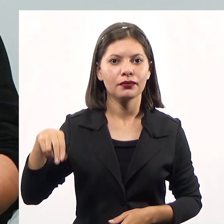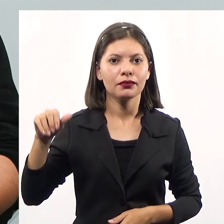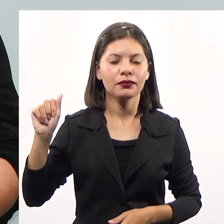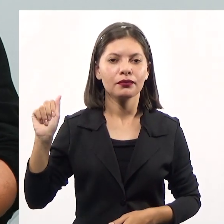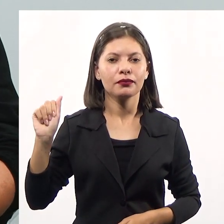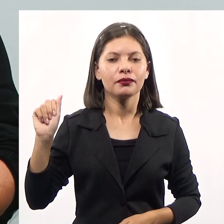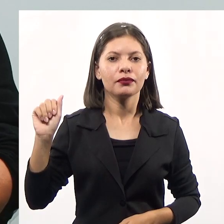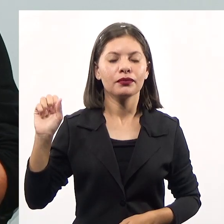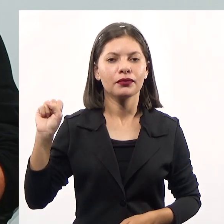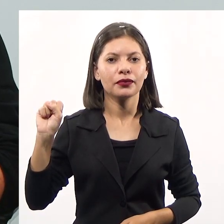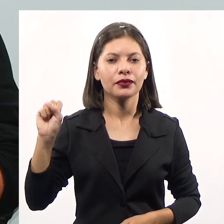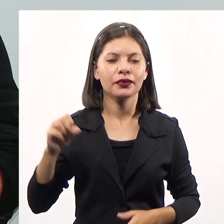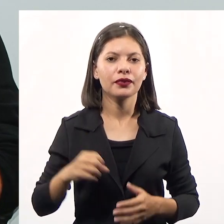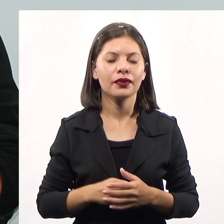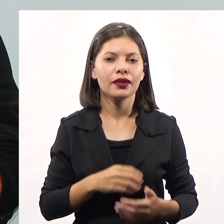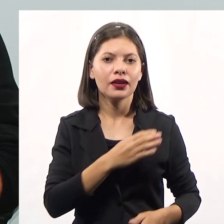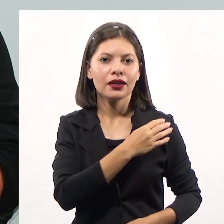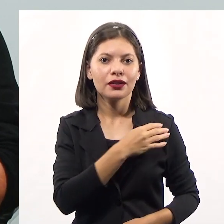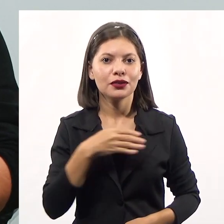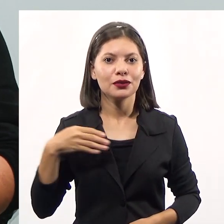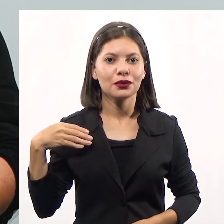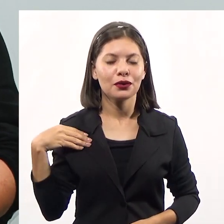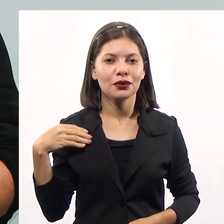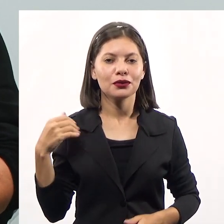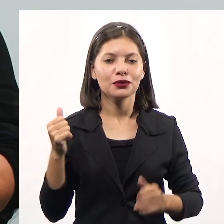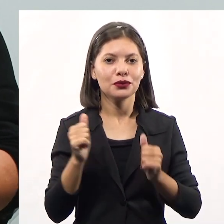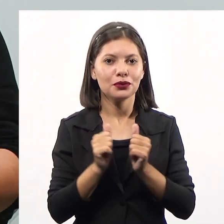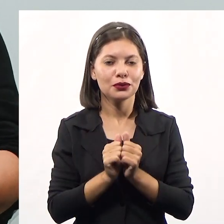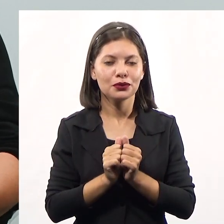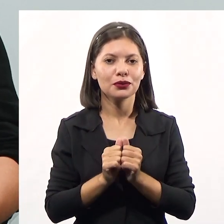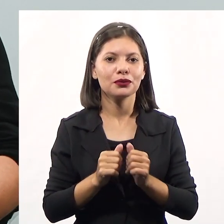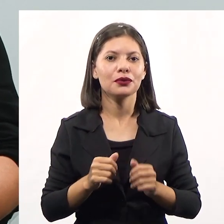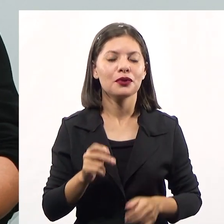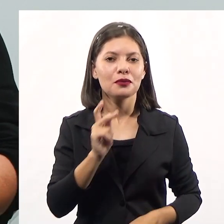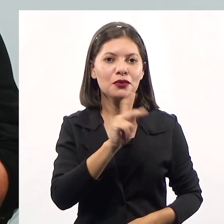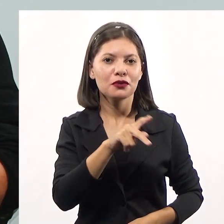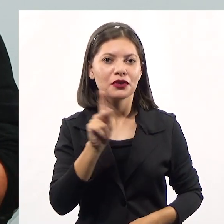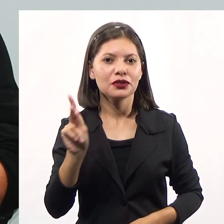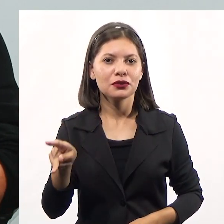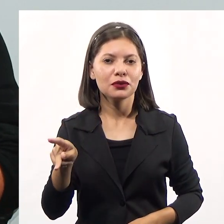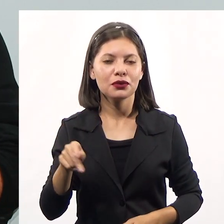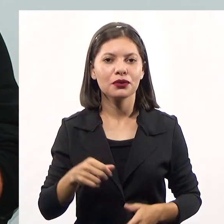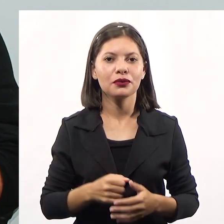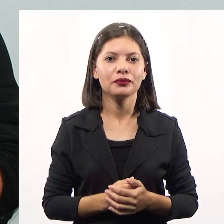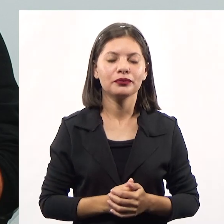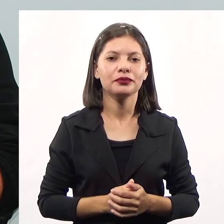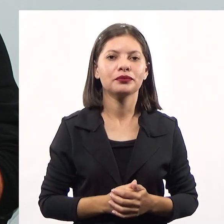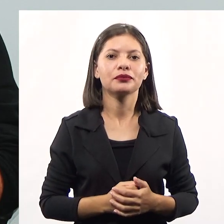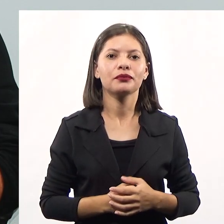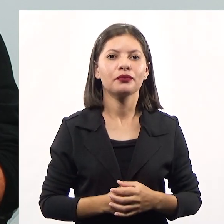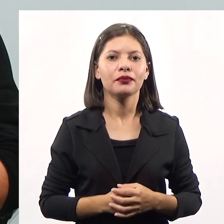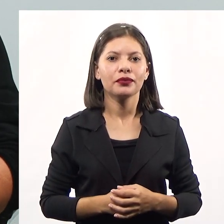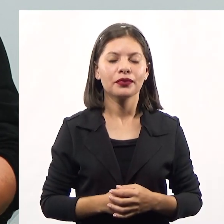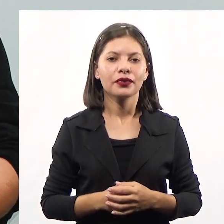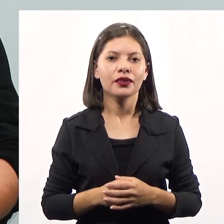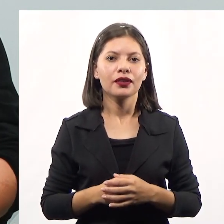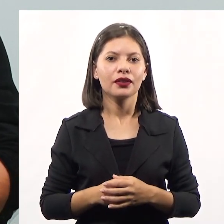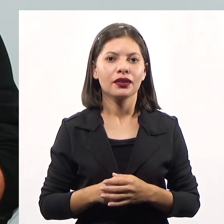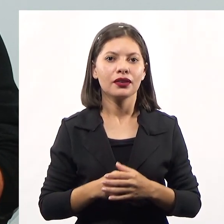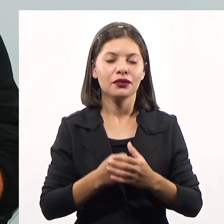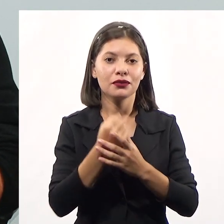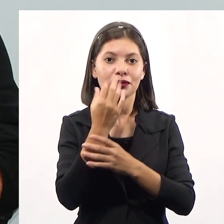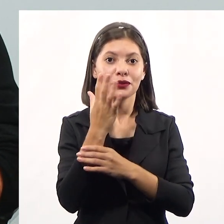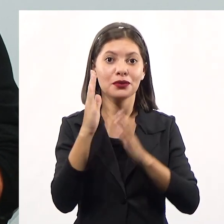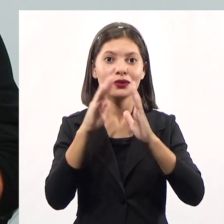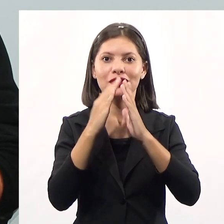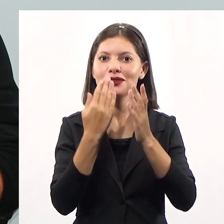Aristóteles foi aluno dessa academia, saiu dessa academia, foi professor de Alexandre o Grande e depois fundou